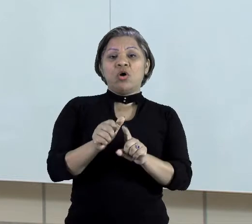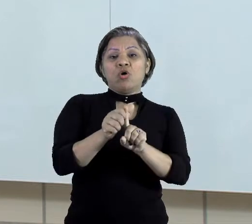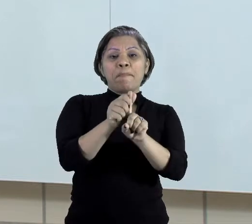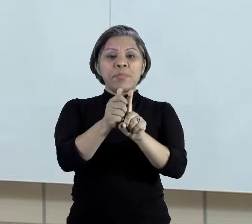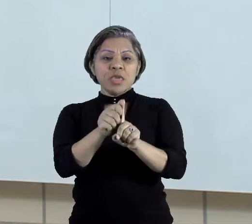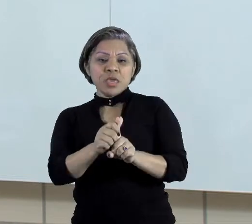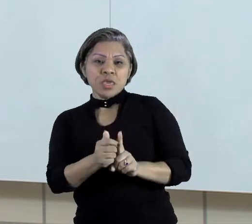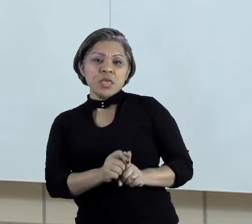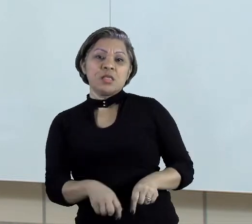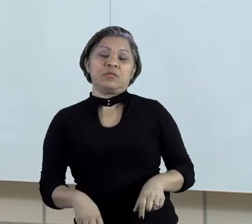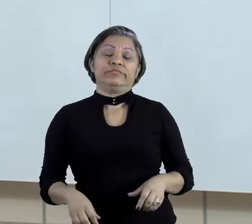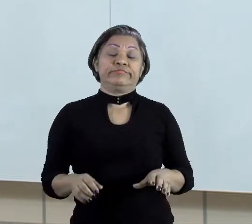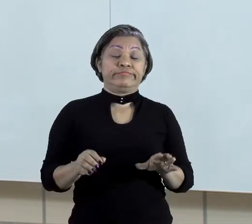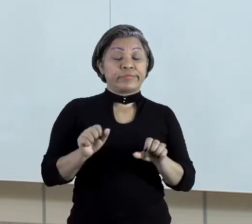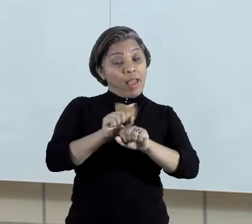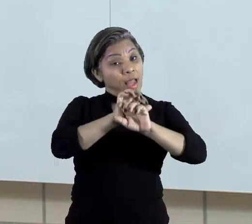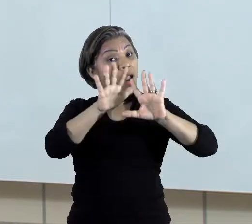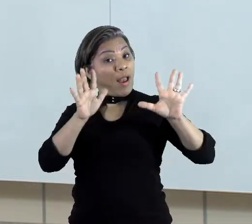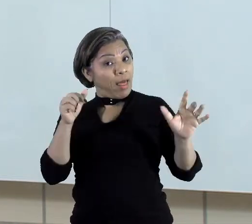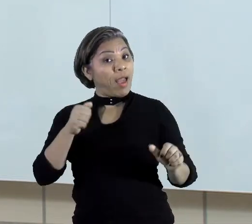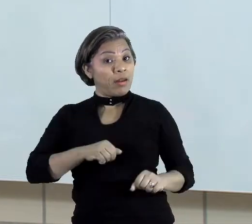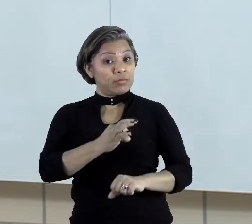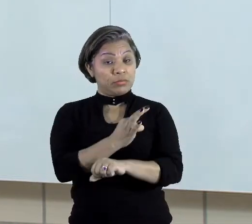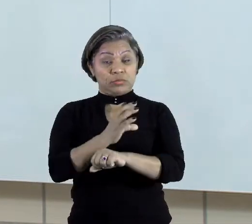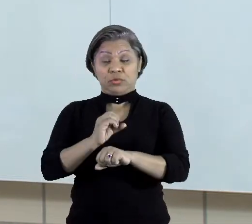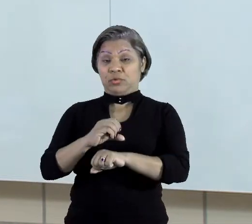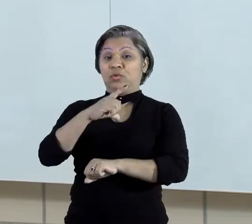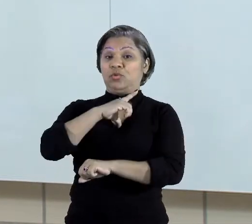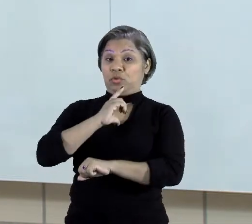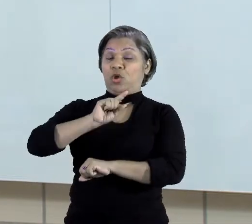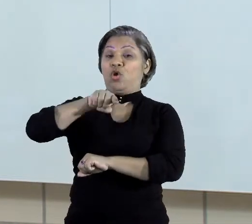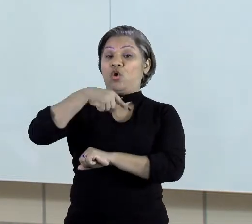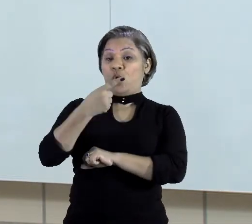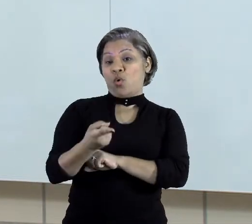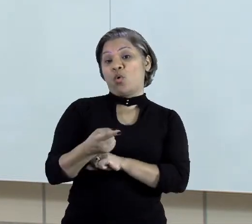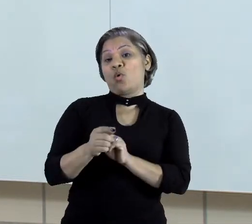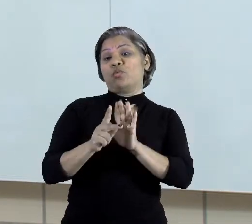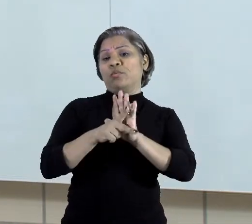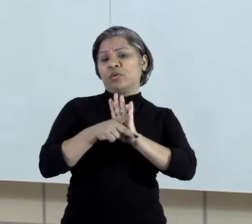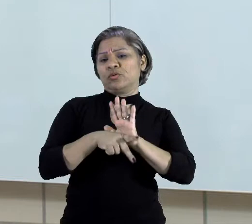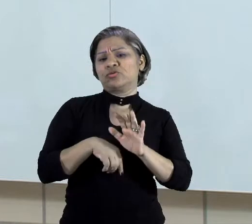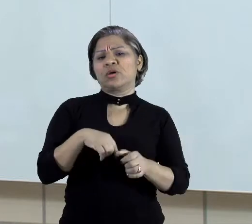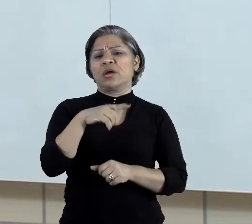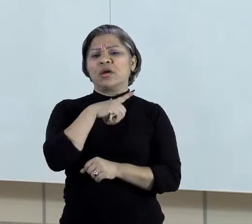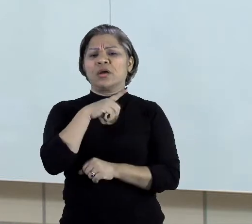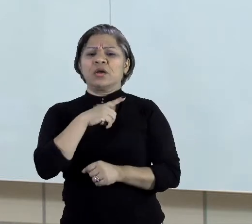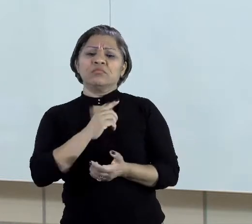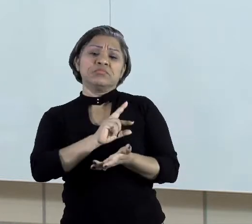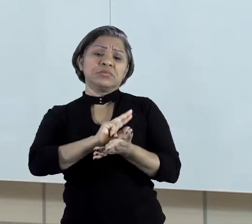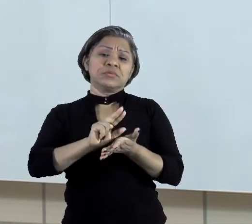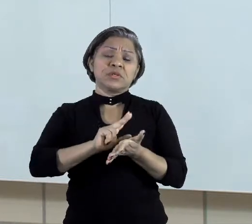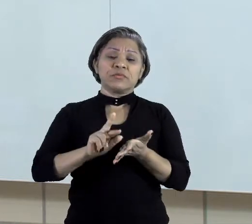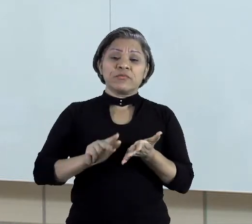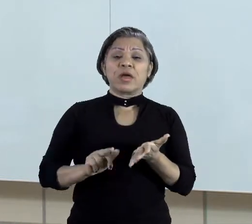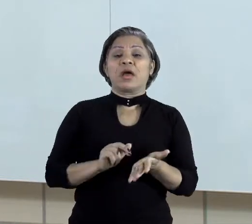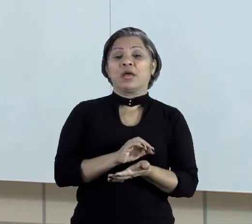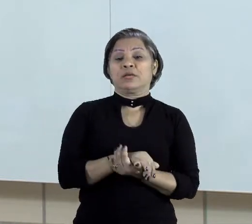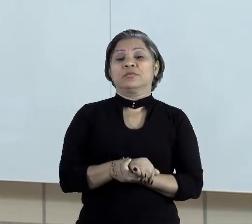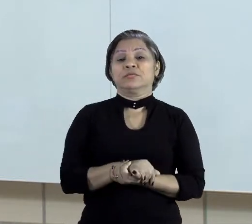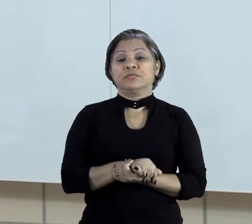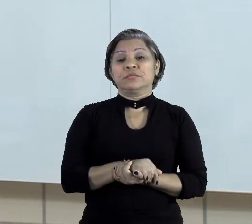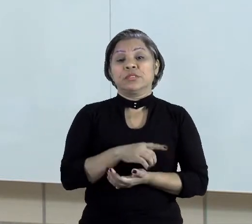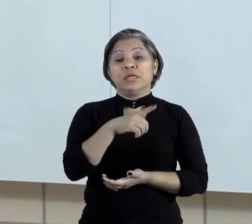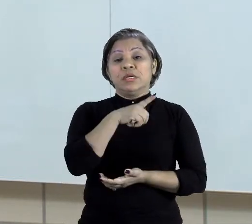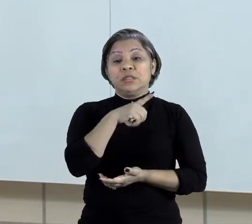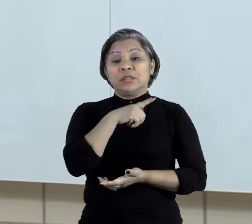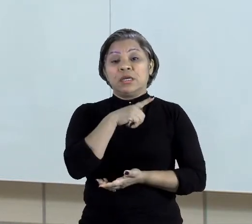outros projetos, tá? Nós falamos do destaque, nós temos o Gurita, nós temos o projeto São João, Manuel Alves, nós temos o